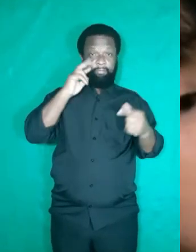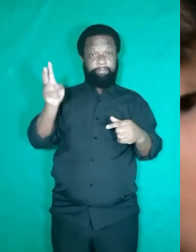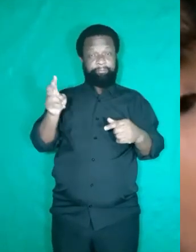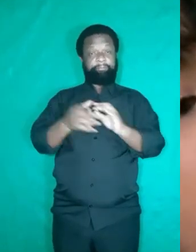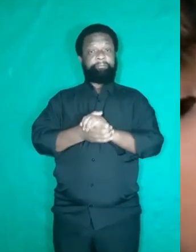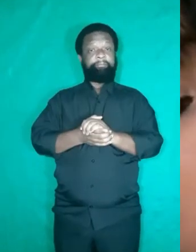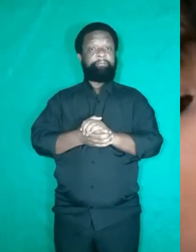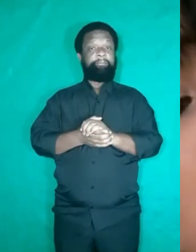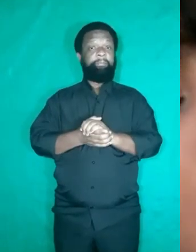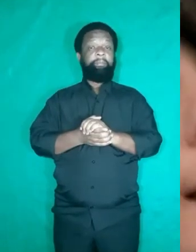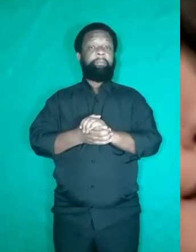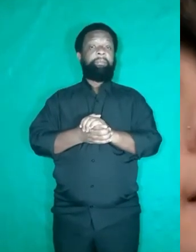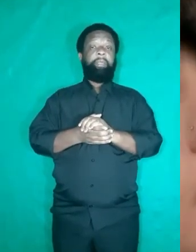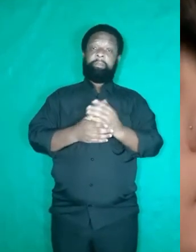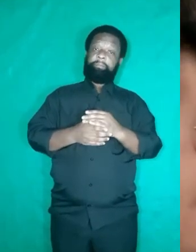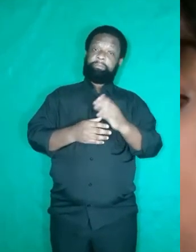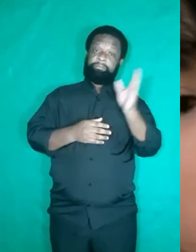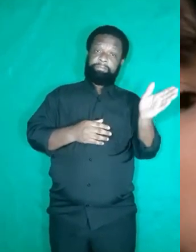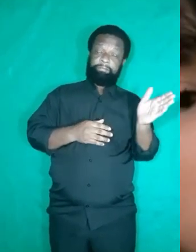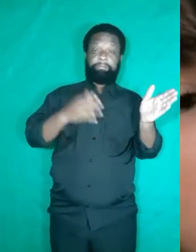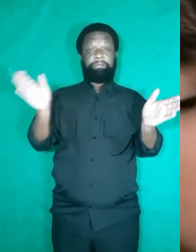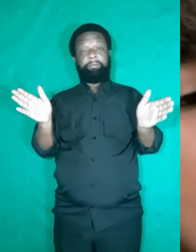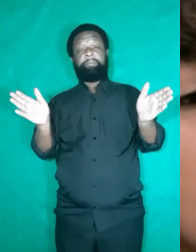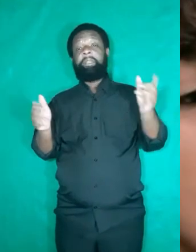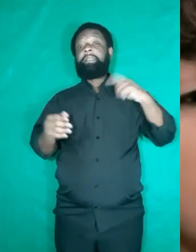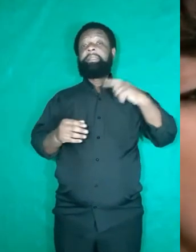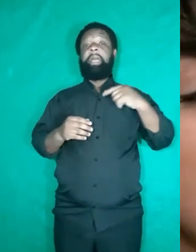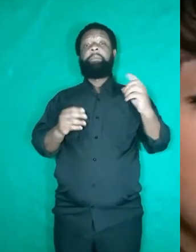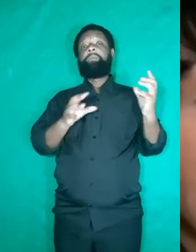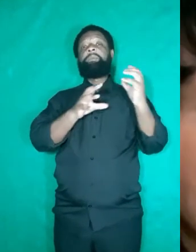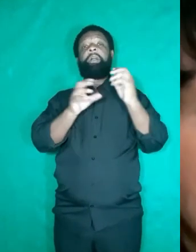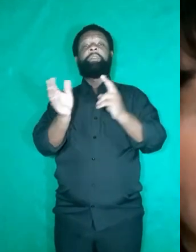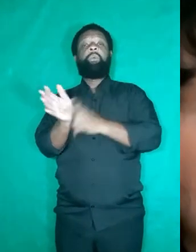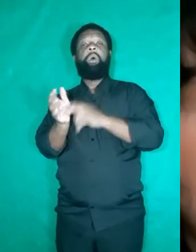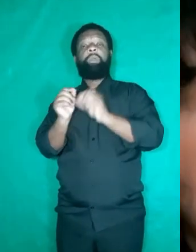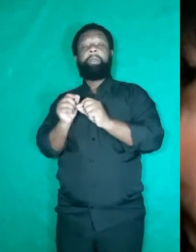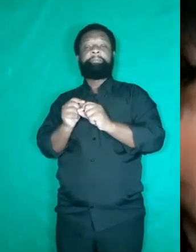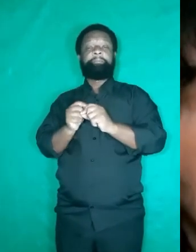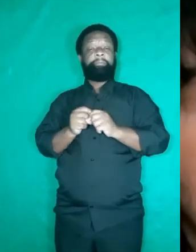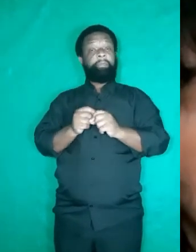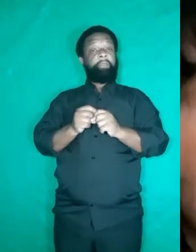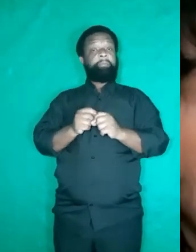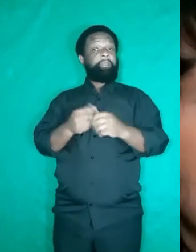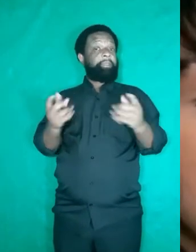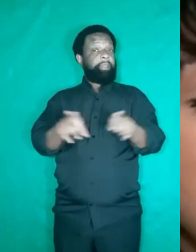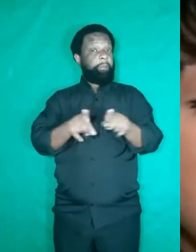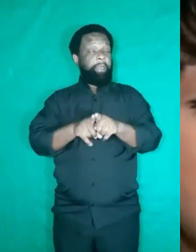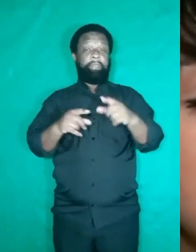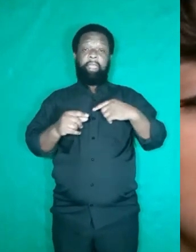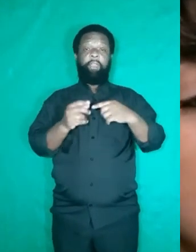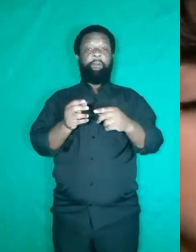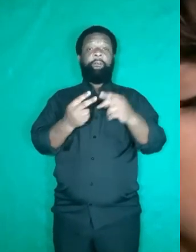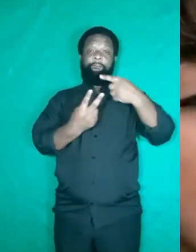Isso dá uma resultante nesse sentido. Da mesma forma, eu tenho um vetor nessa direção e